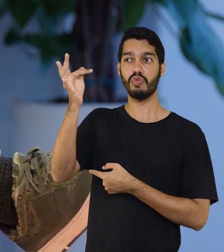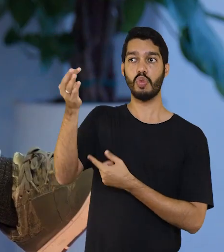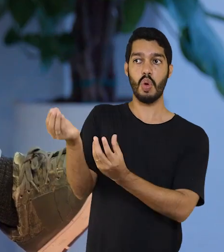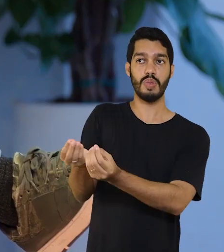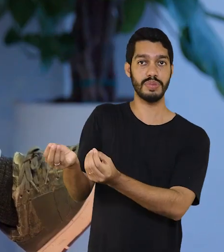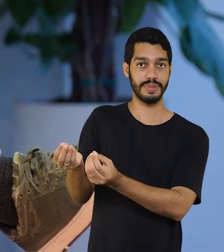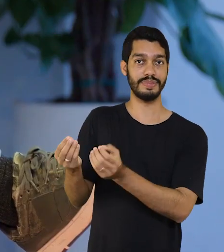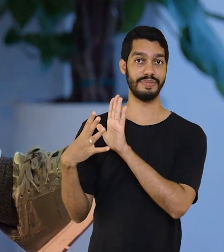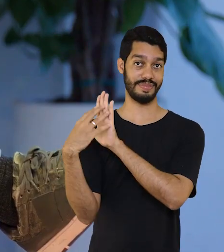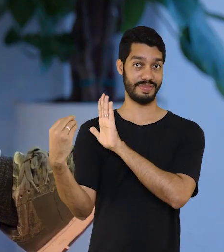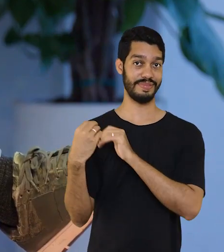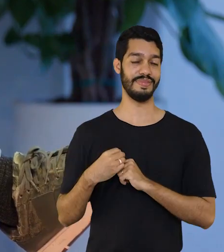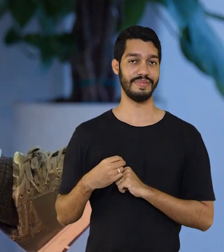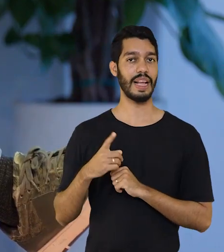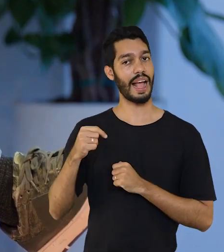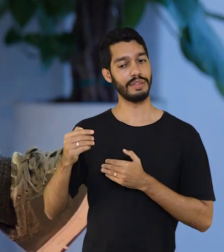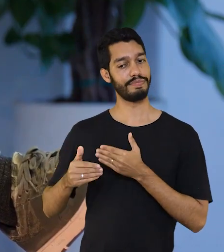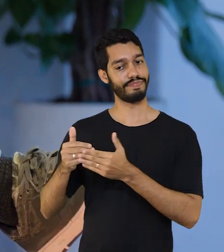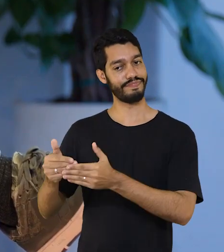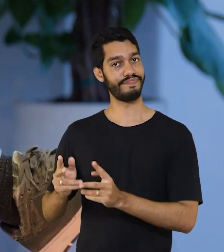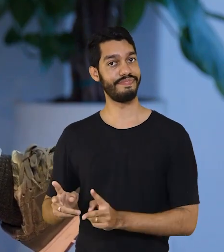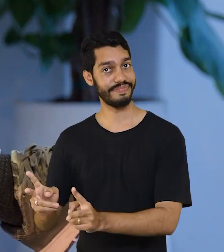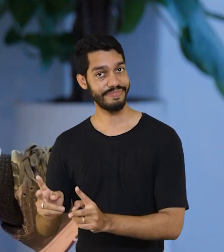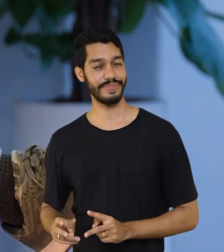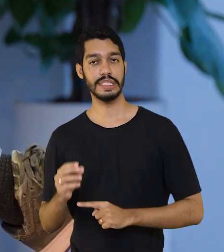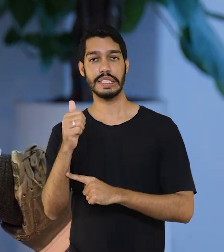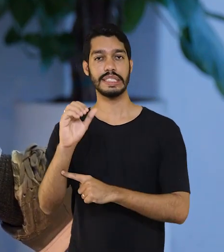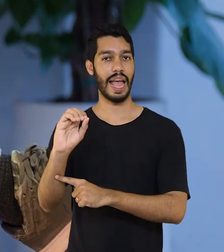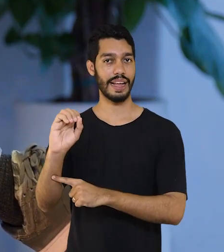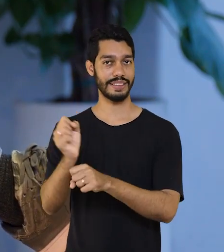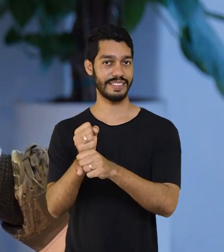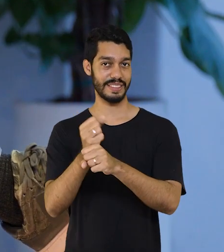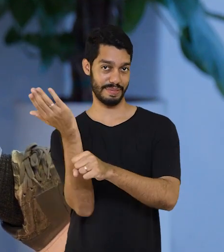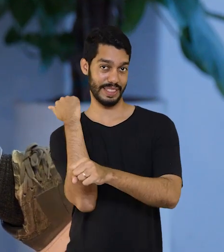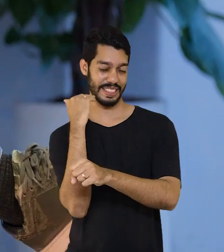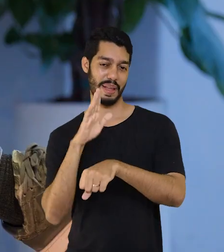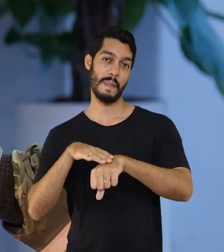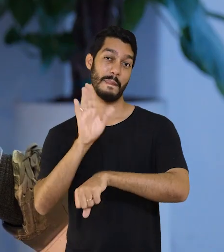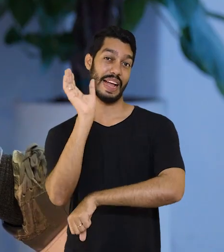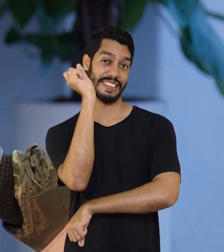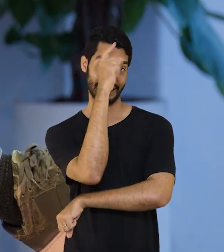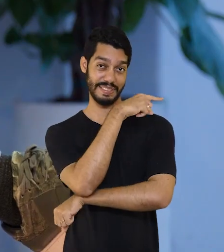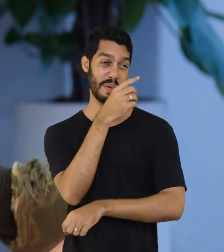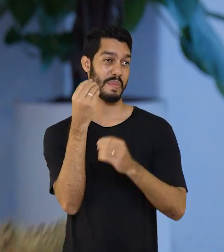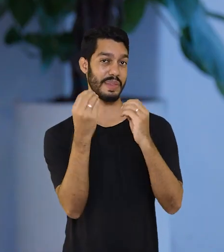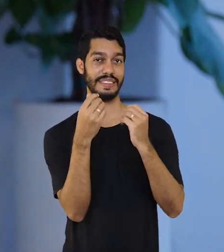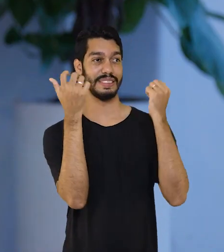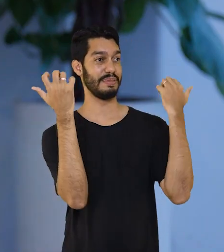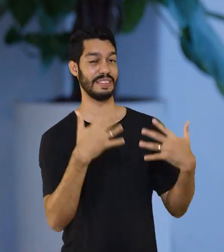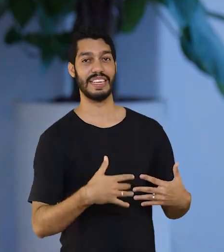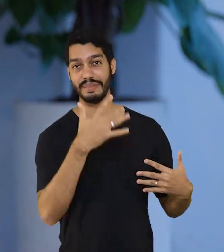hoje. Enfim, então essa é uma jornada constante. Há 10 anos atrás era muito mais